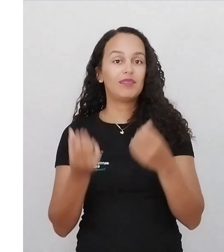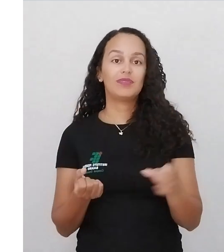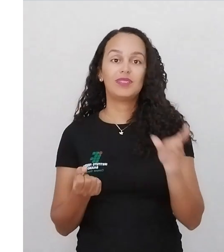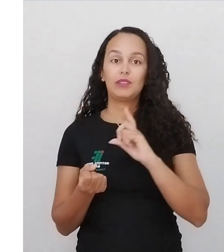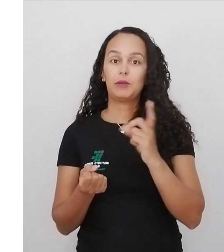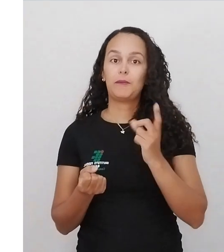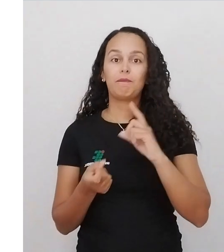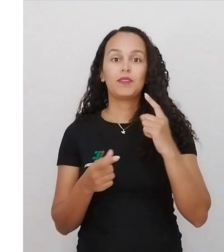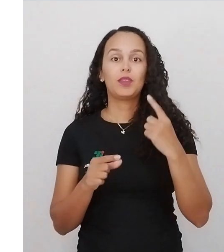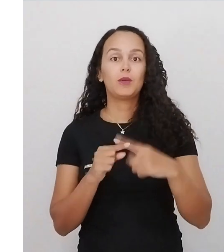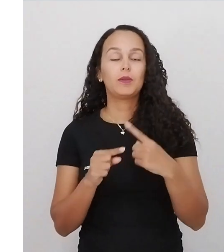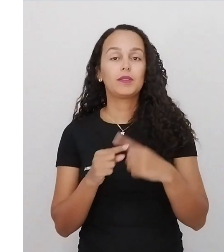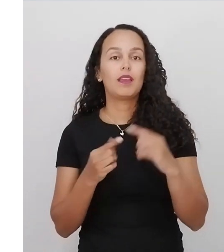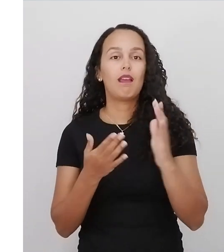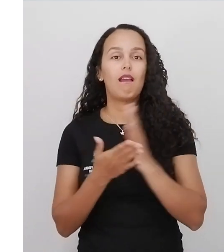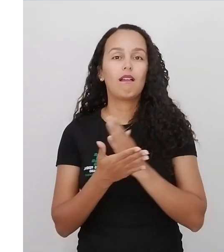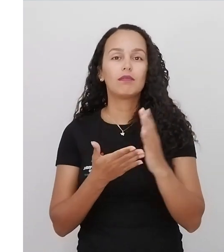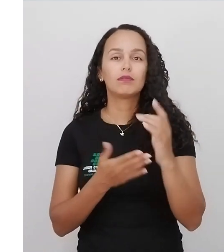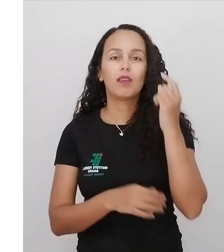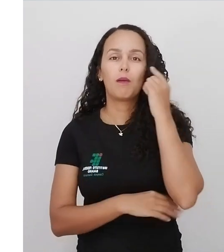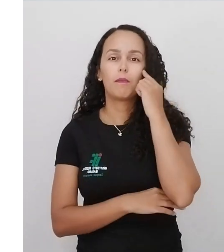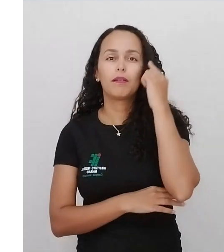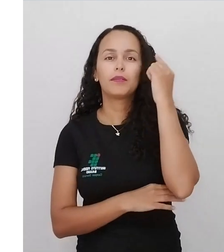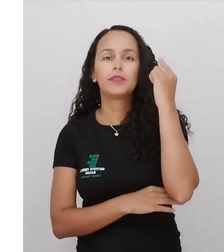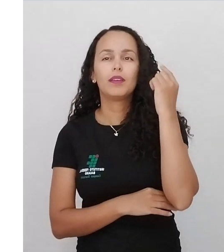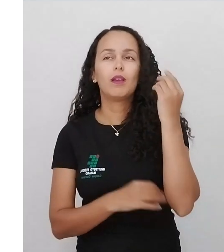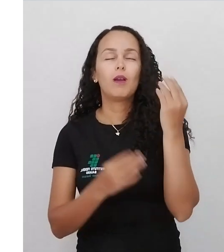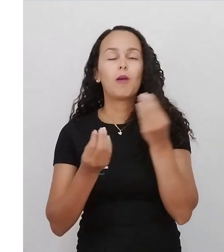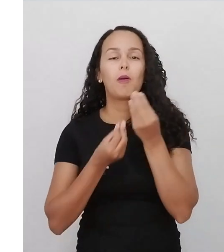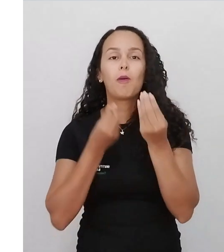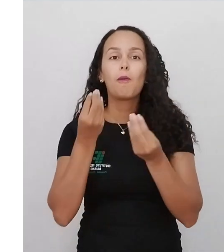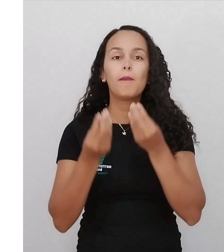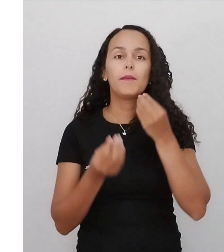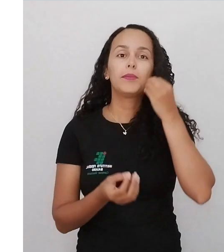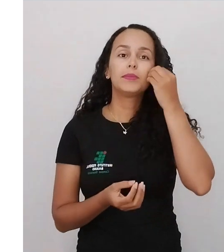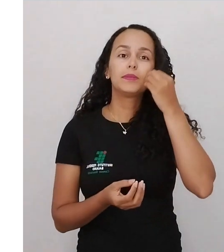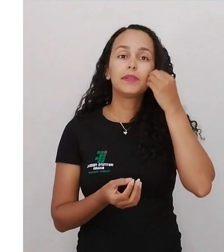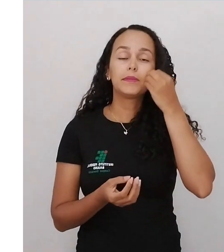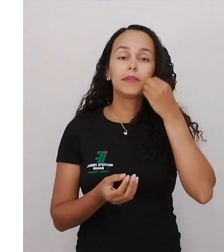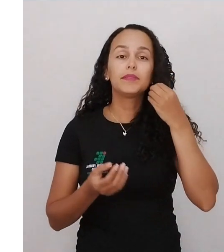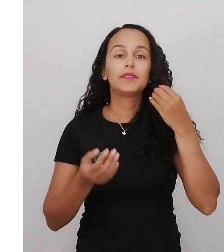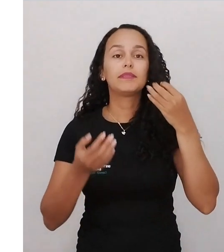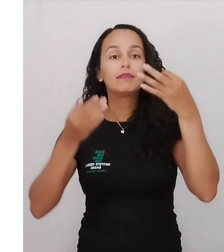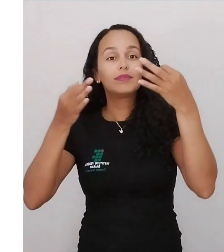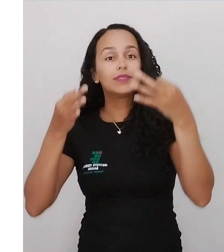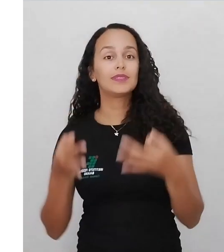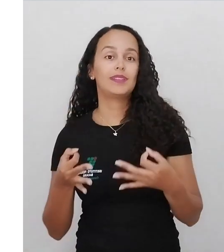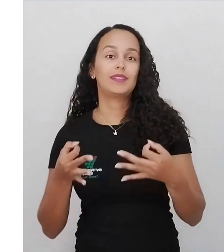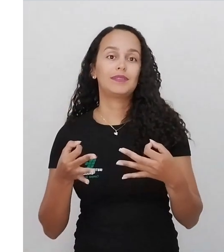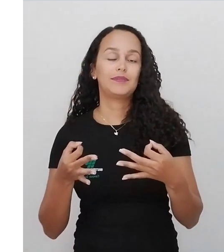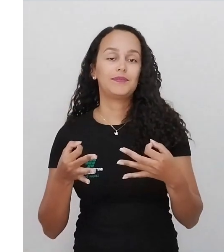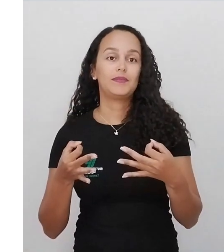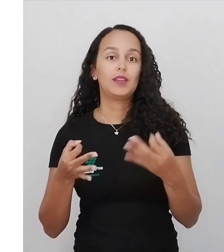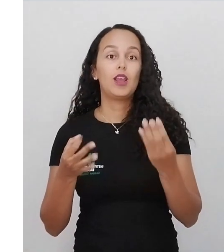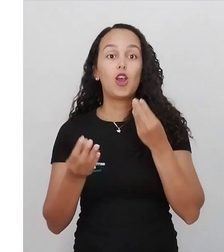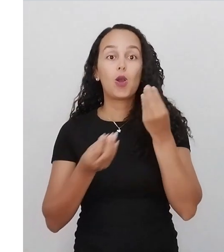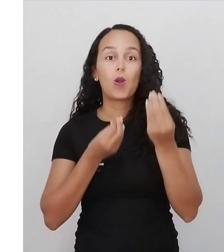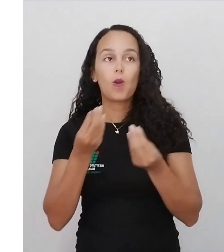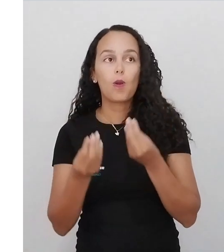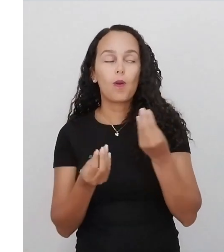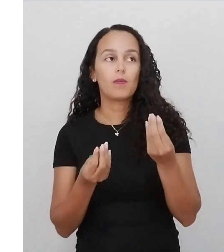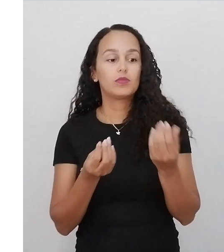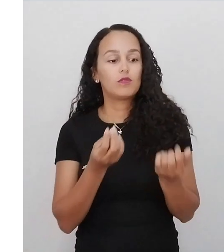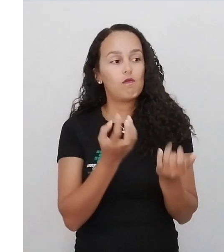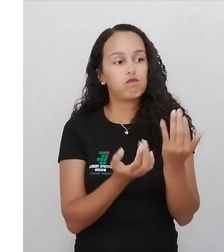era questionado sobre o quanto é que realmente esse experimento estava sendo bem executado, né? O quanto é que realmente